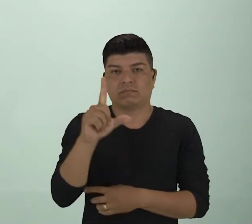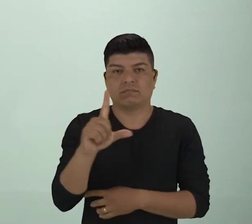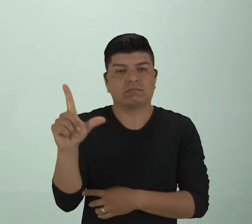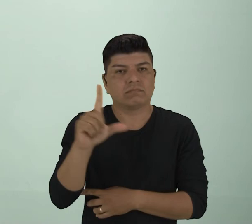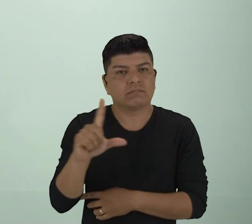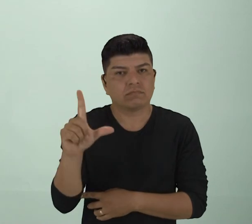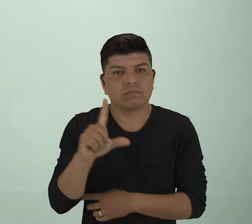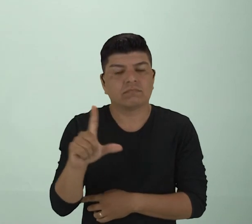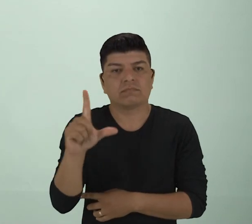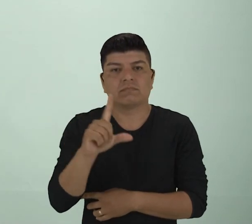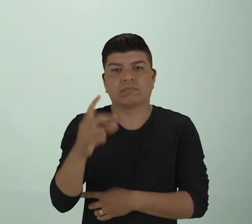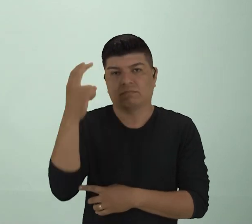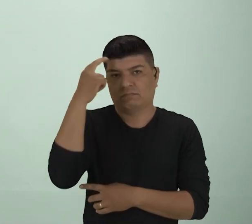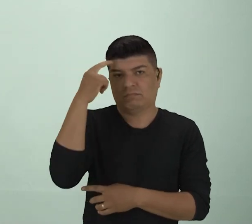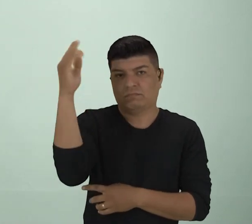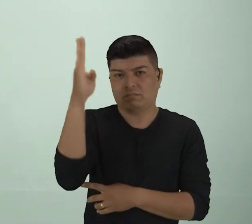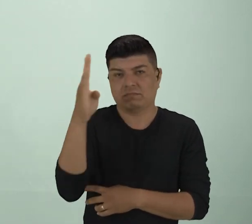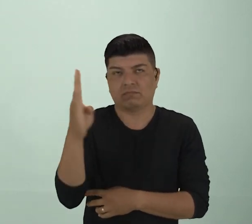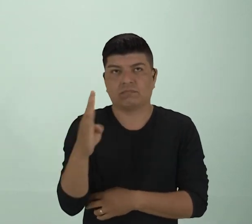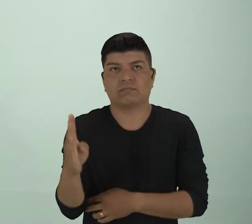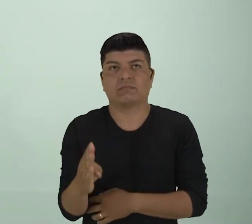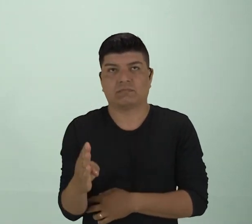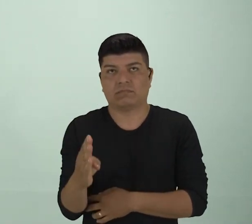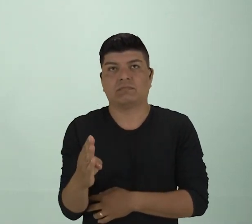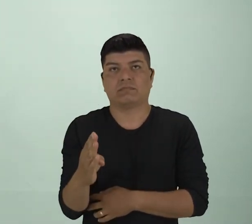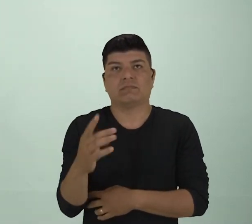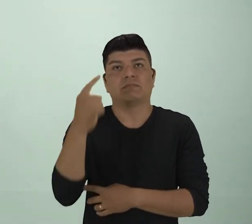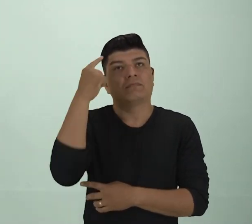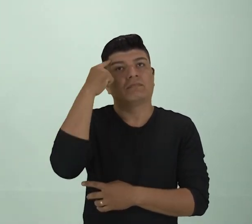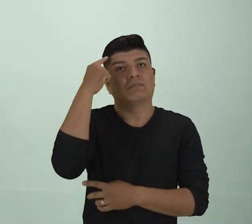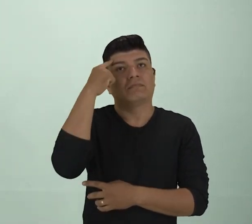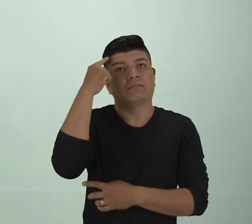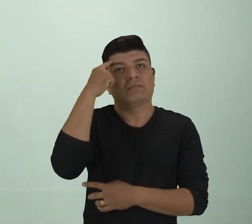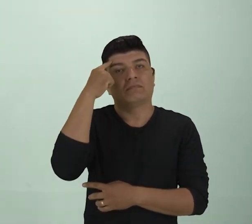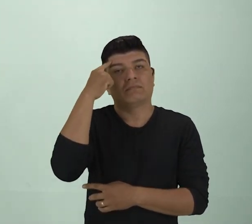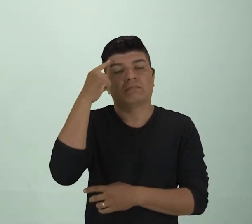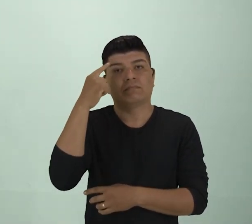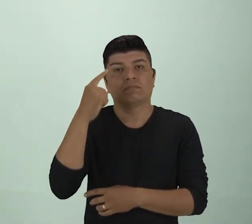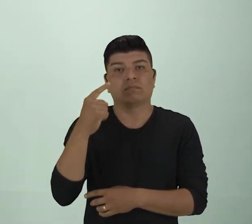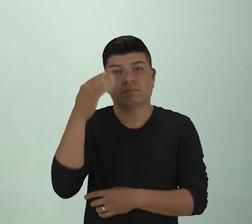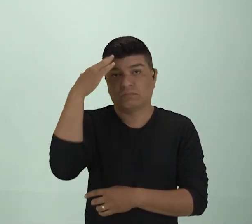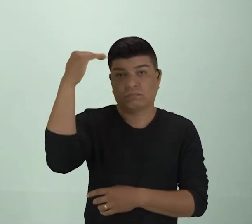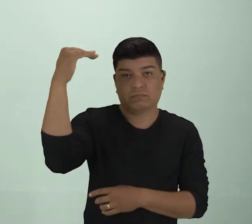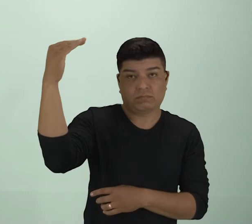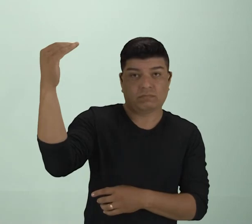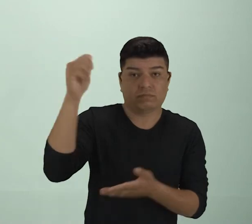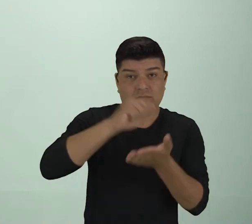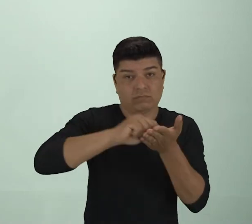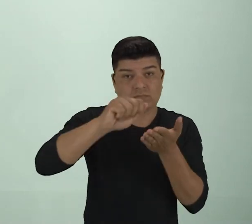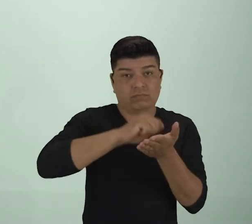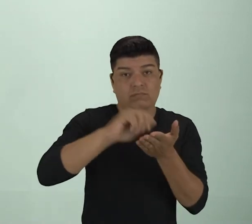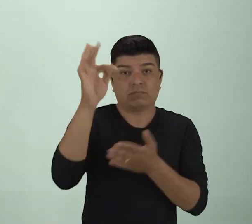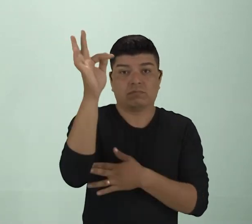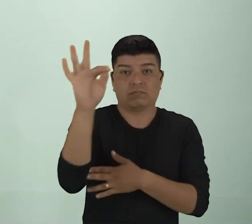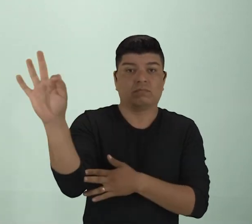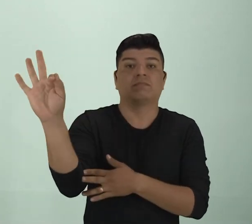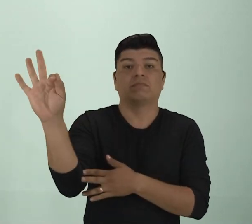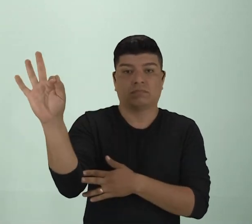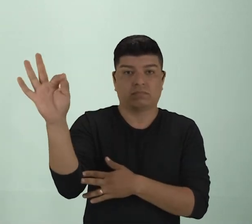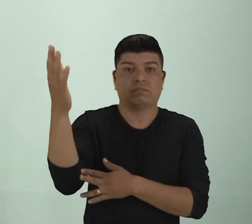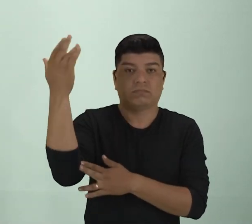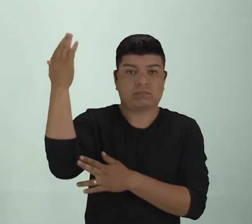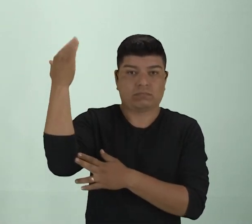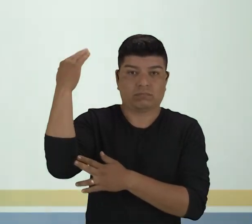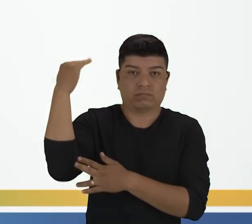a independência cultural do nosso Brasil, com um pensamento de um dos maiores escritores franceses da